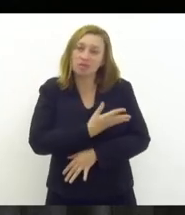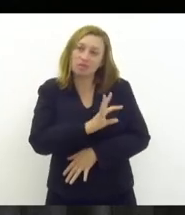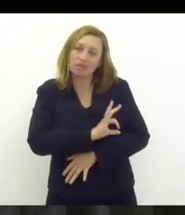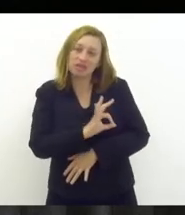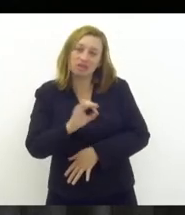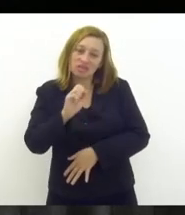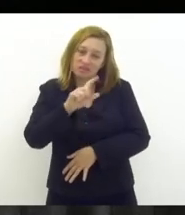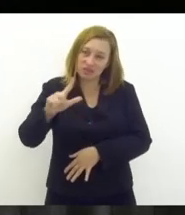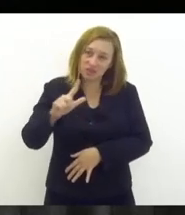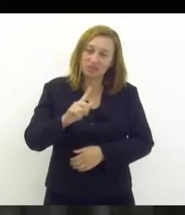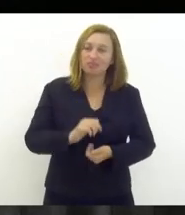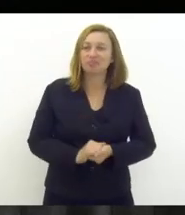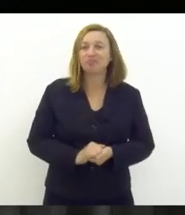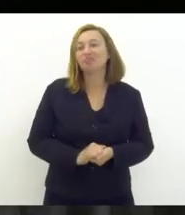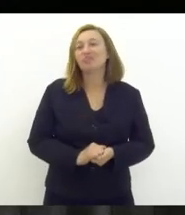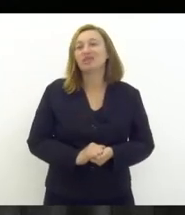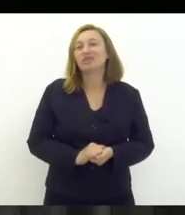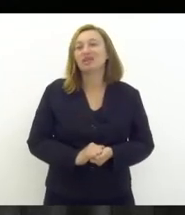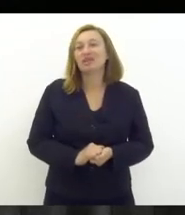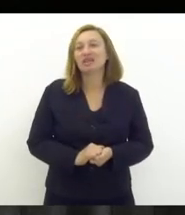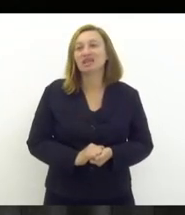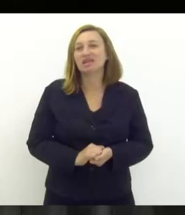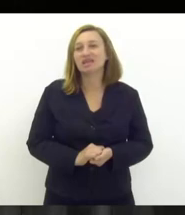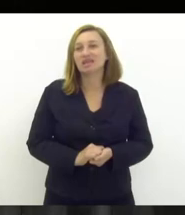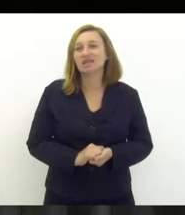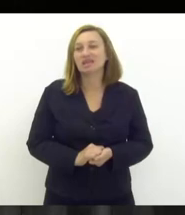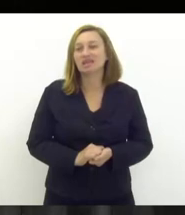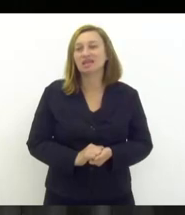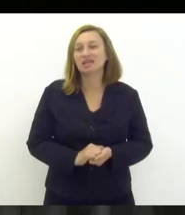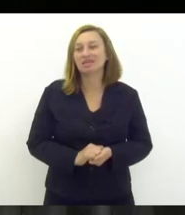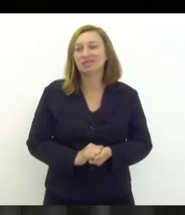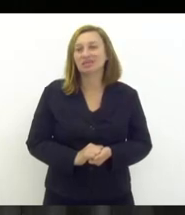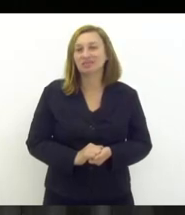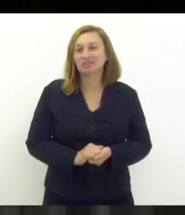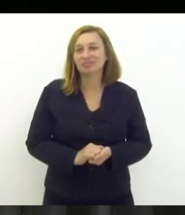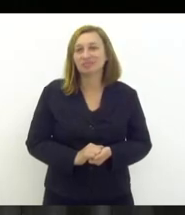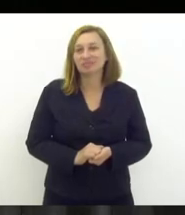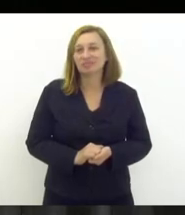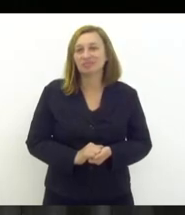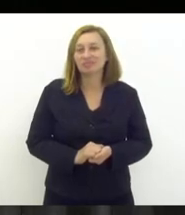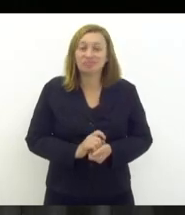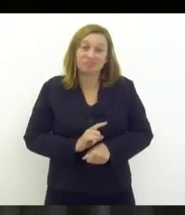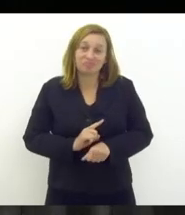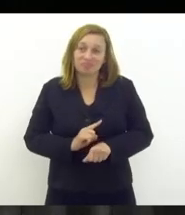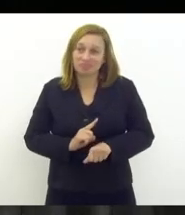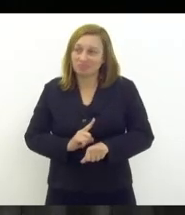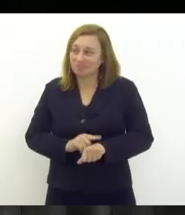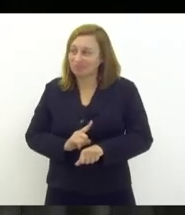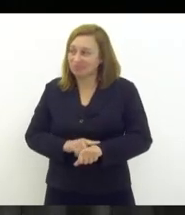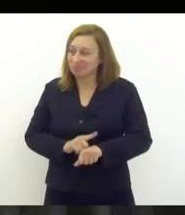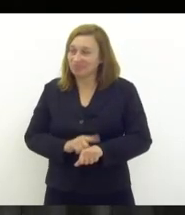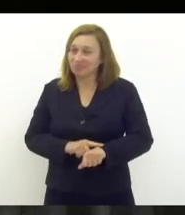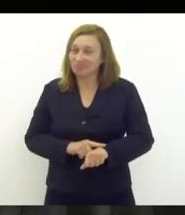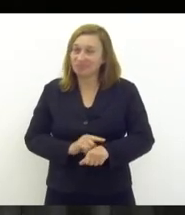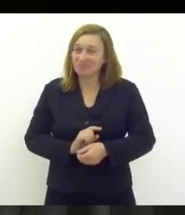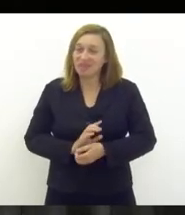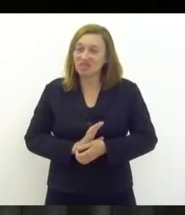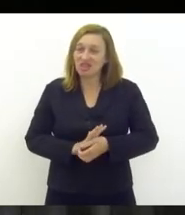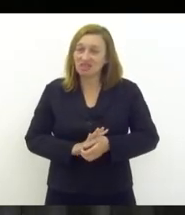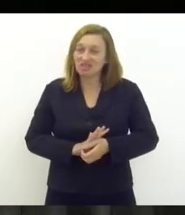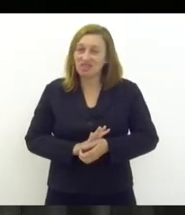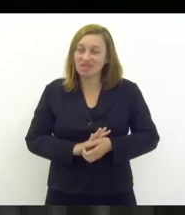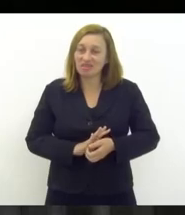civis que aqui estão eh é um momento assim a gente sempre